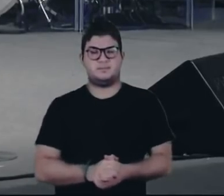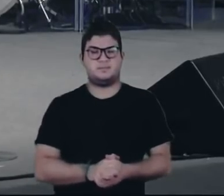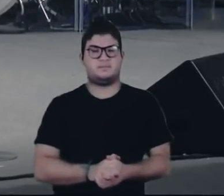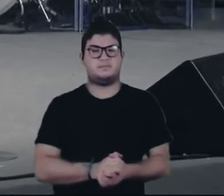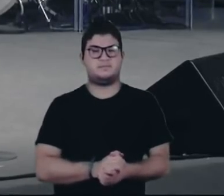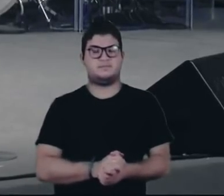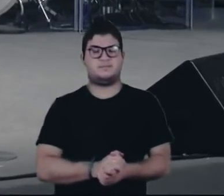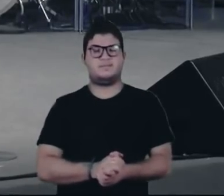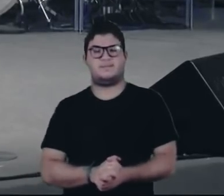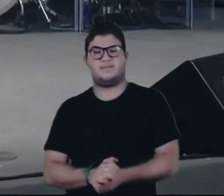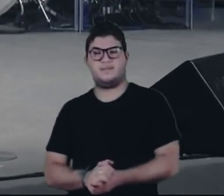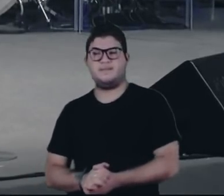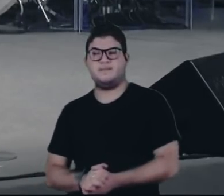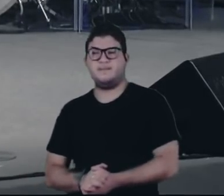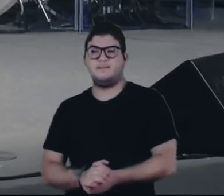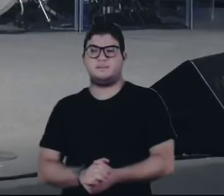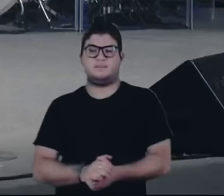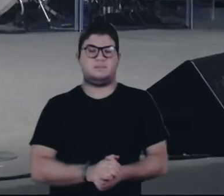tecidos.